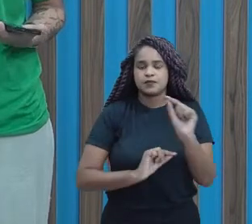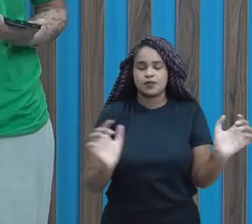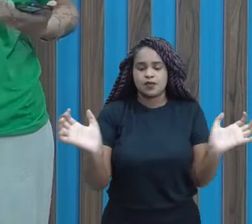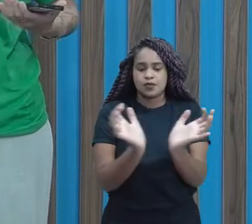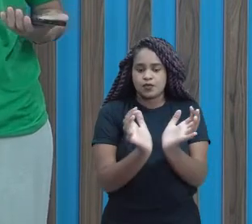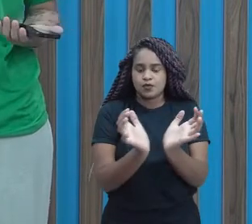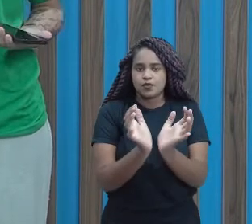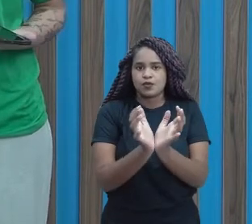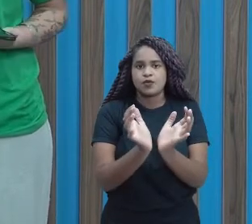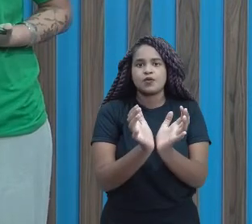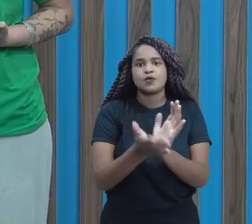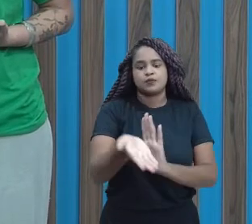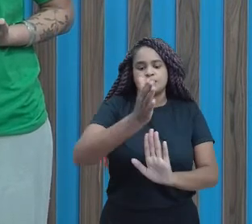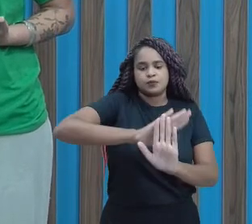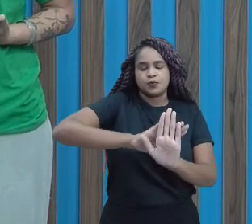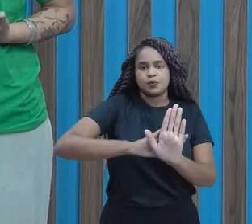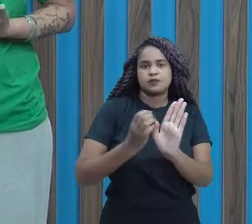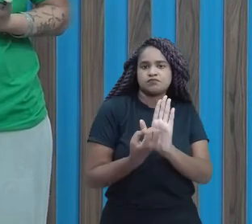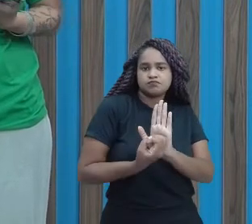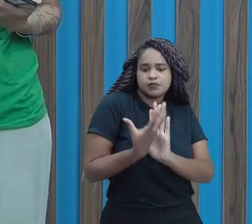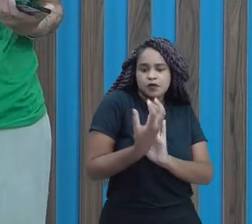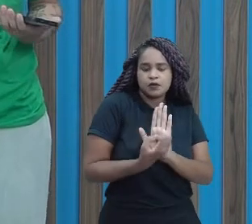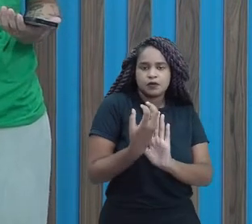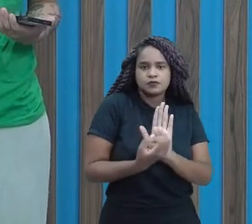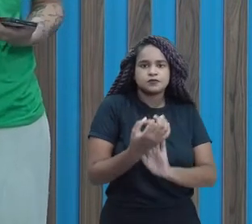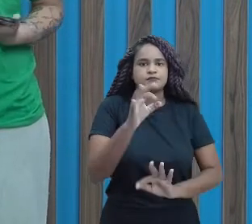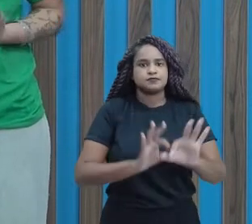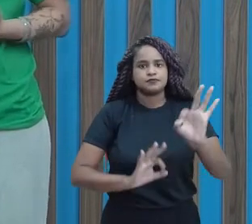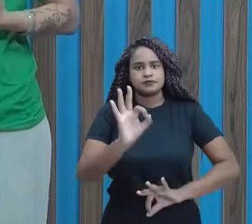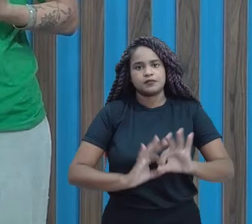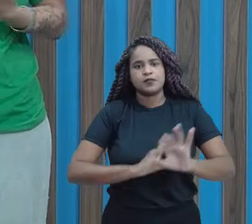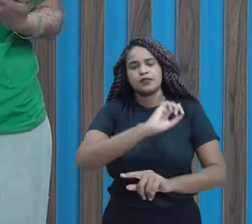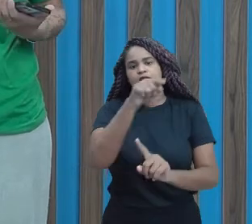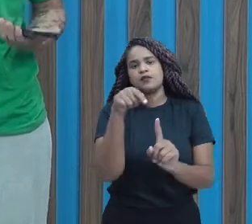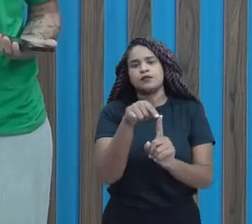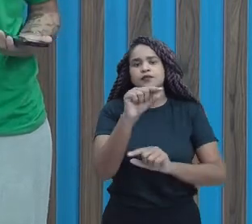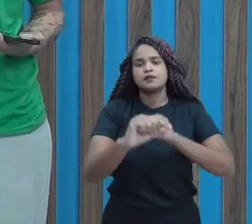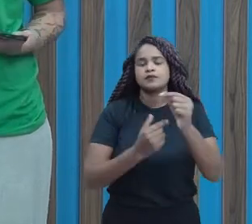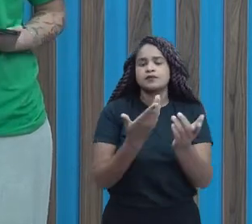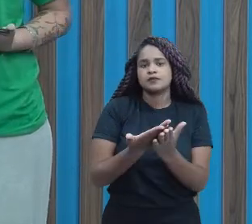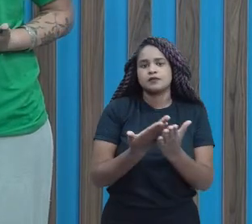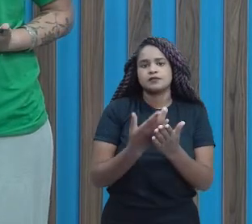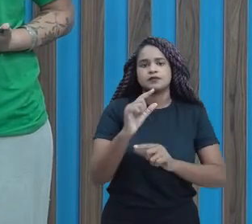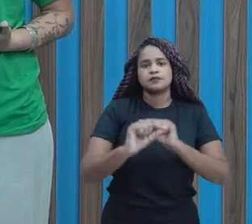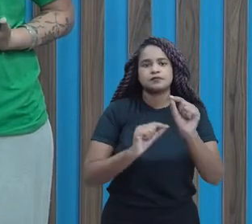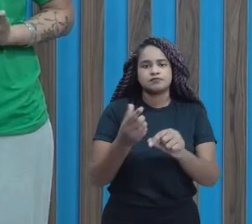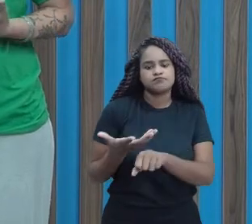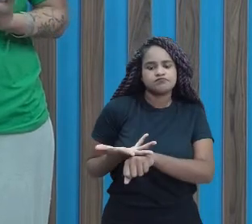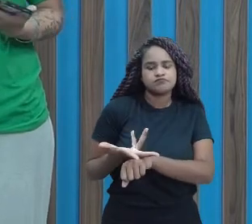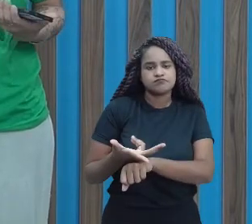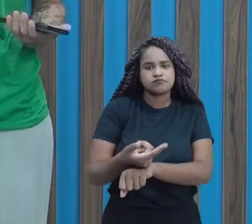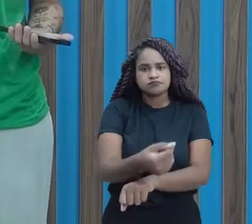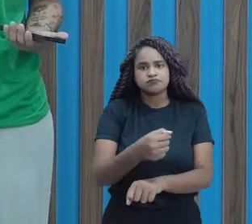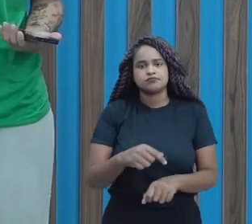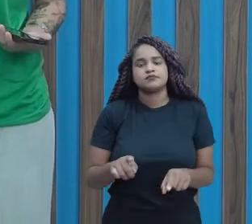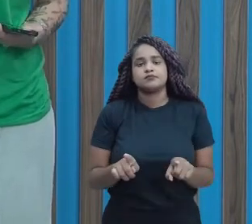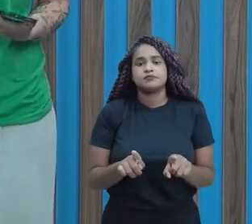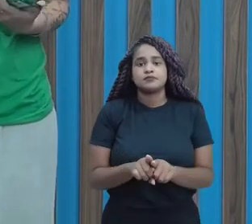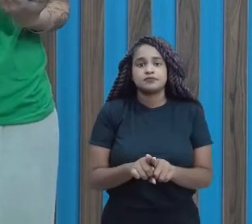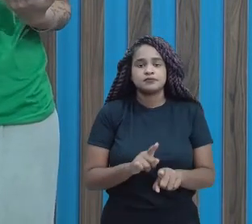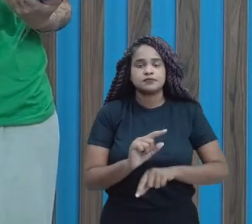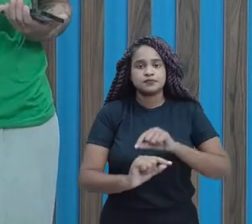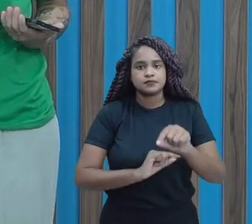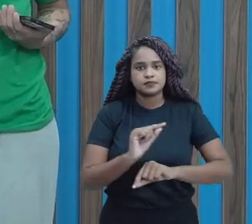equipe gigantesca aqui de produção que deixa essa aula com melhor qualidade para a gente, né? E junto